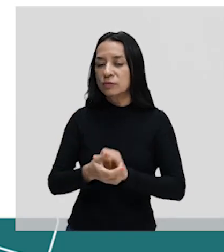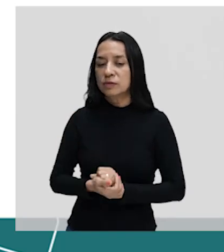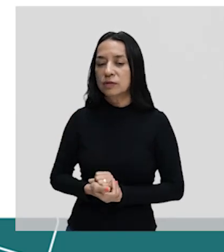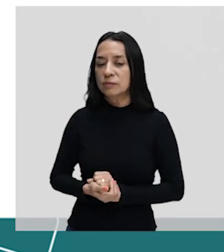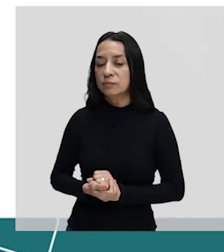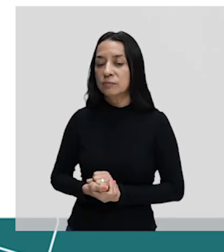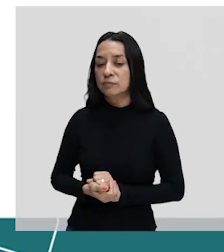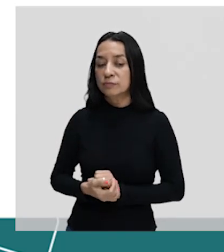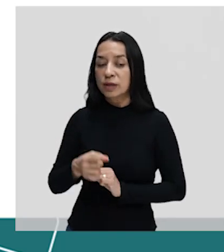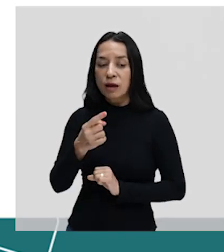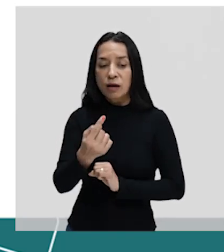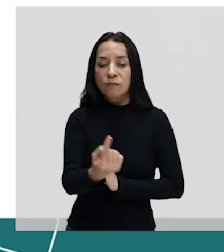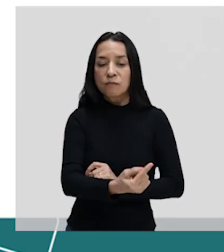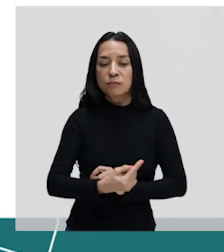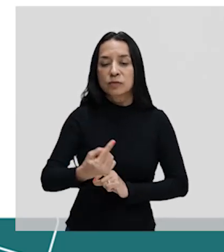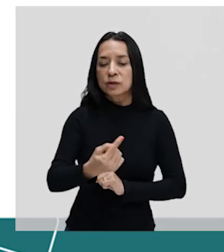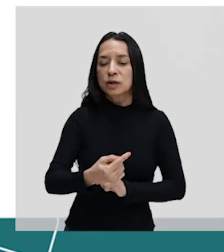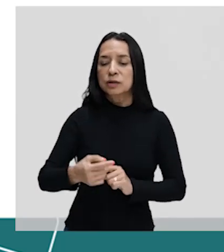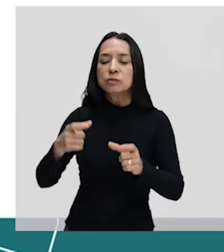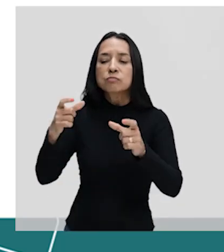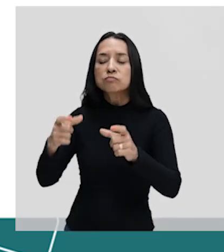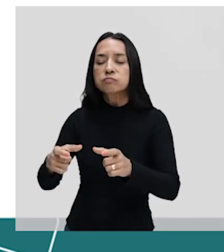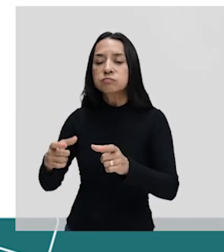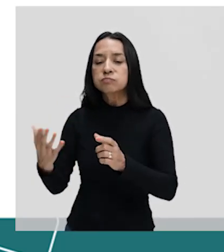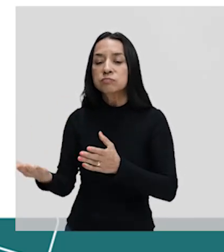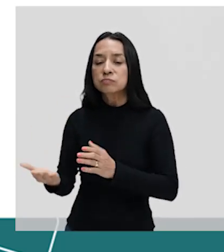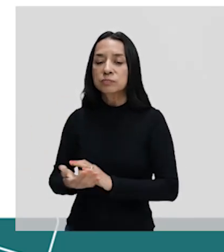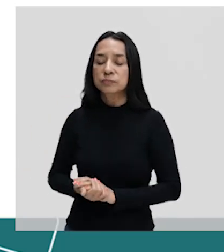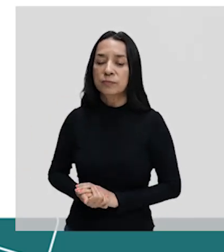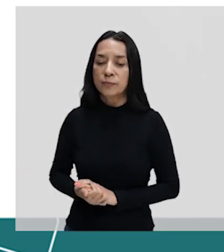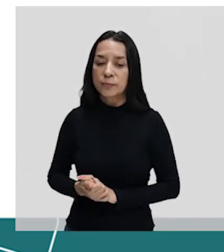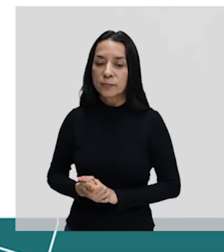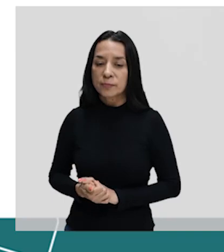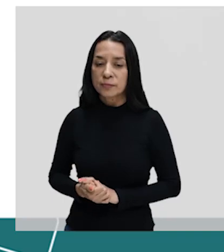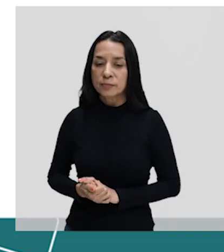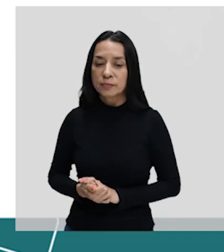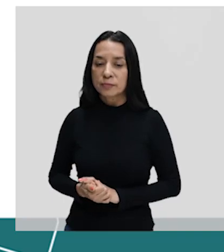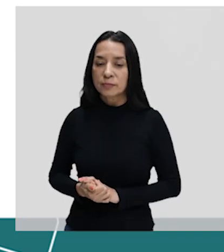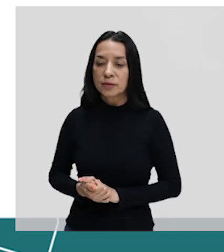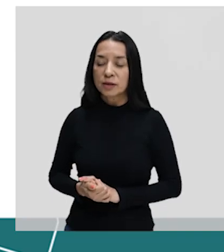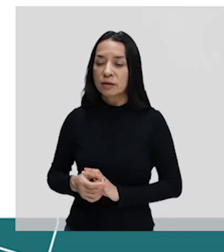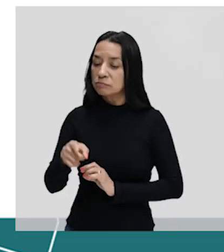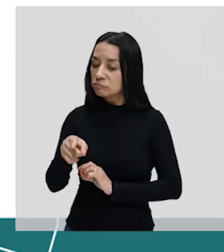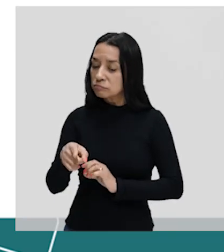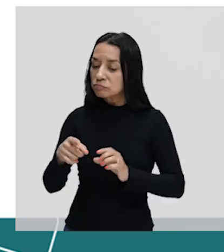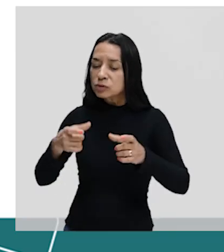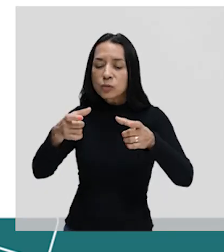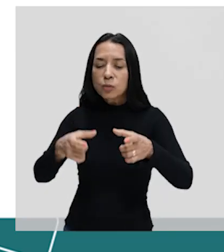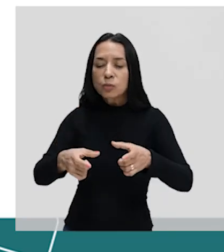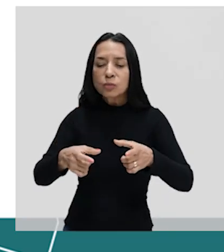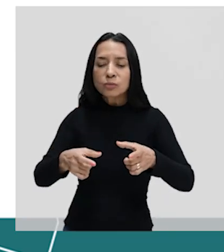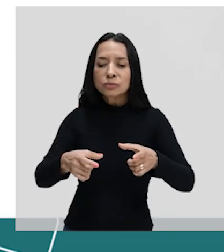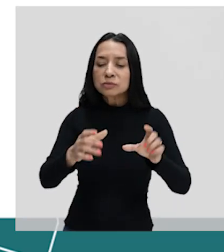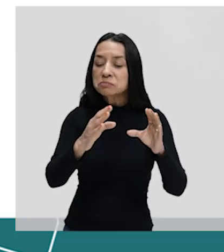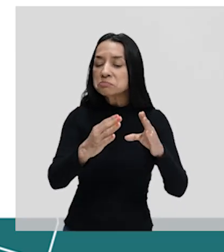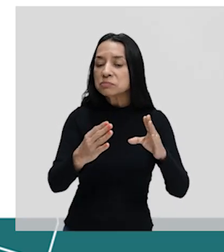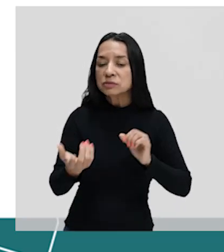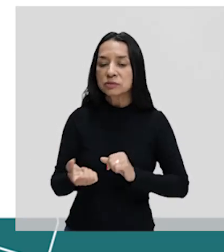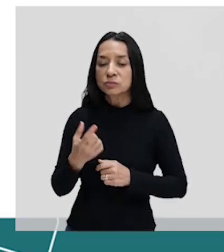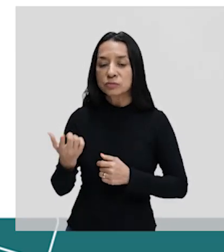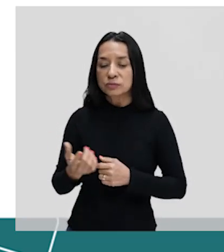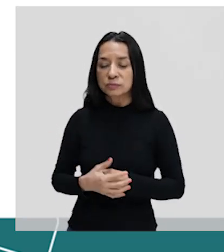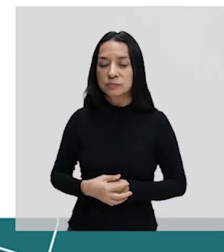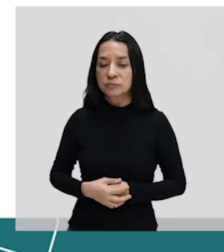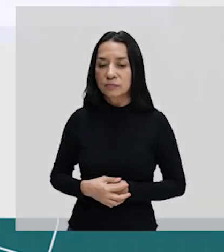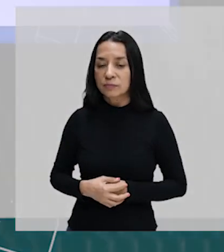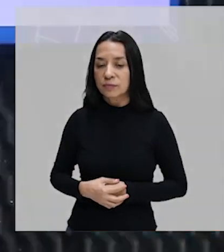son? De onde vocês são, né? De donde es? De onde é? E de donde